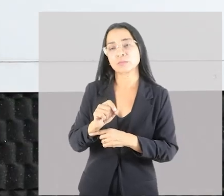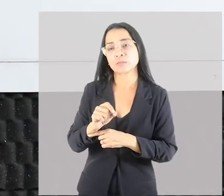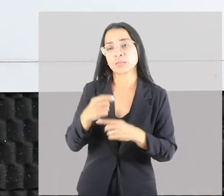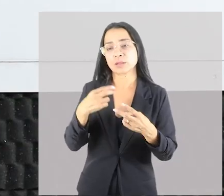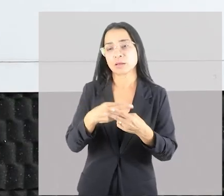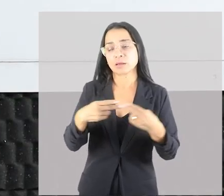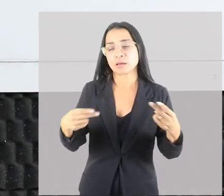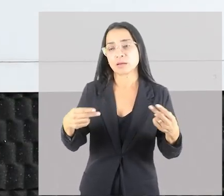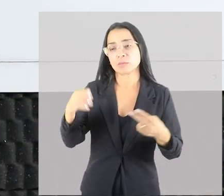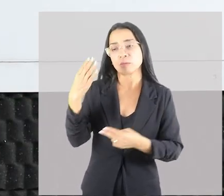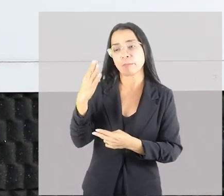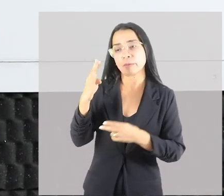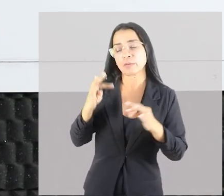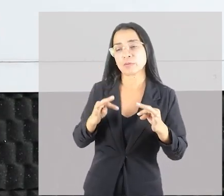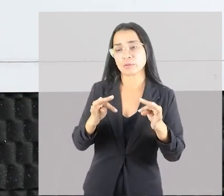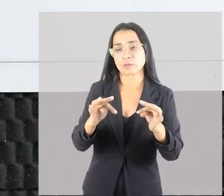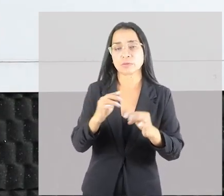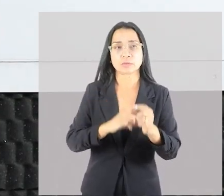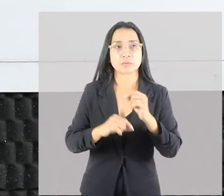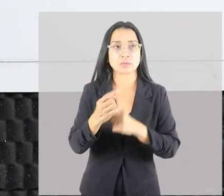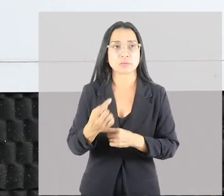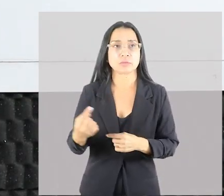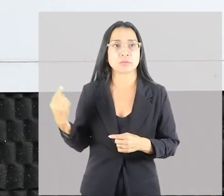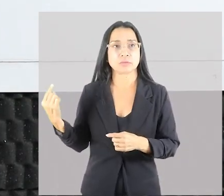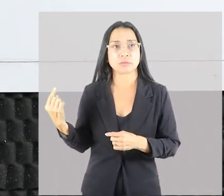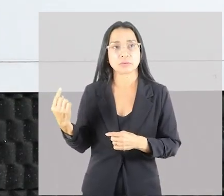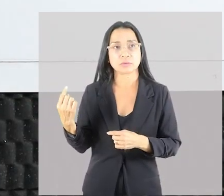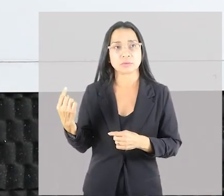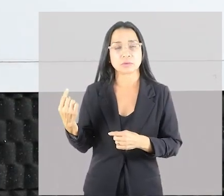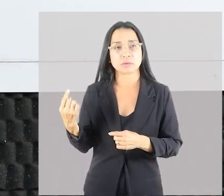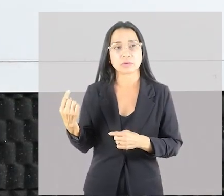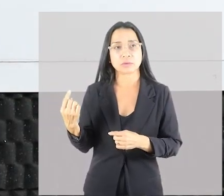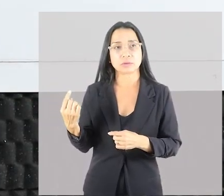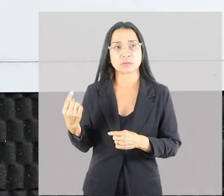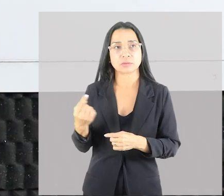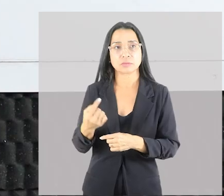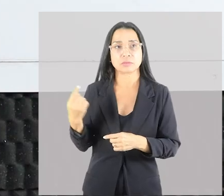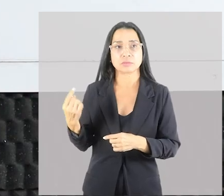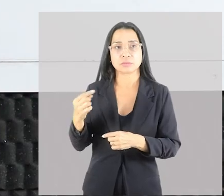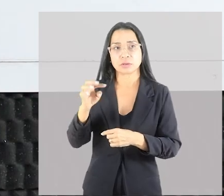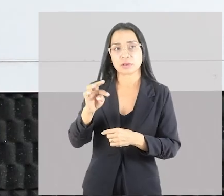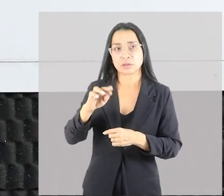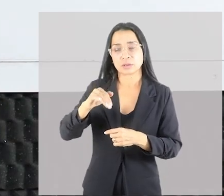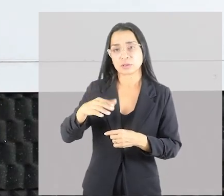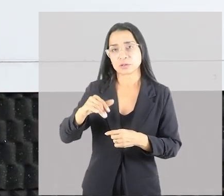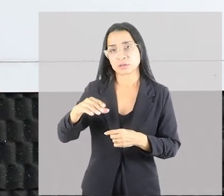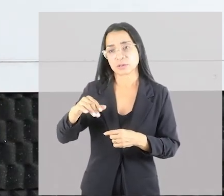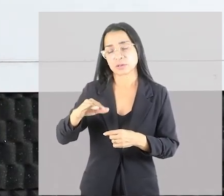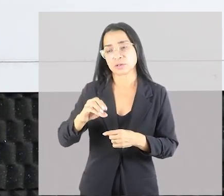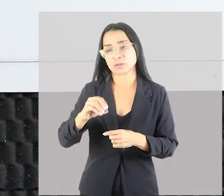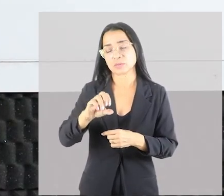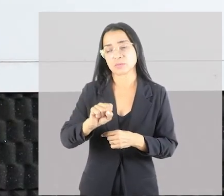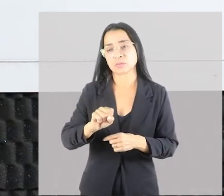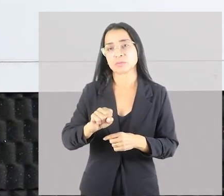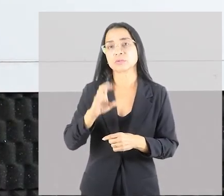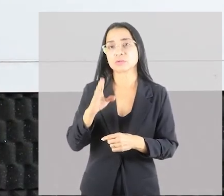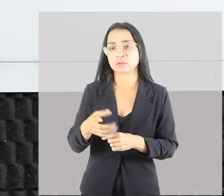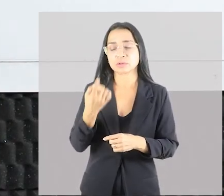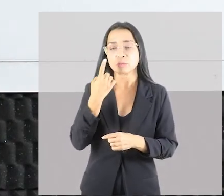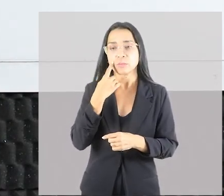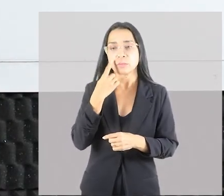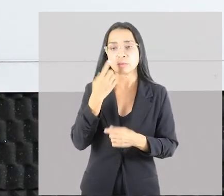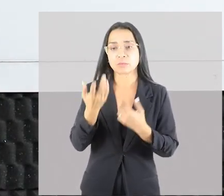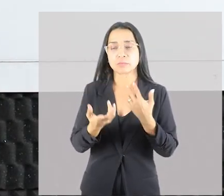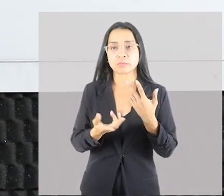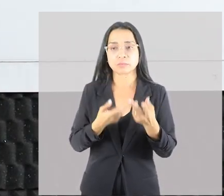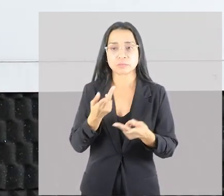ferramenta biotecnológica ou organismos, que nesse caso são os transgênicos, que você com certeza já ouviu falar,